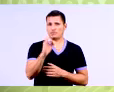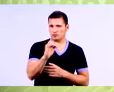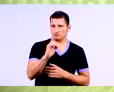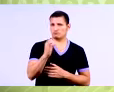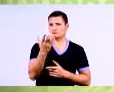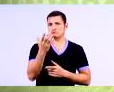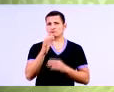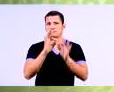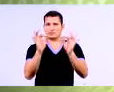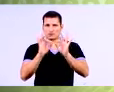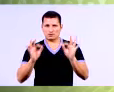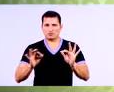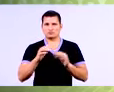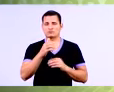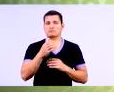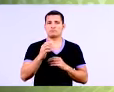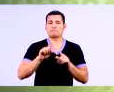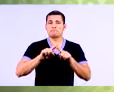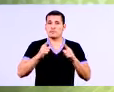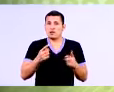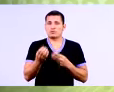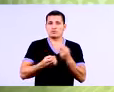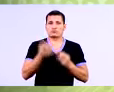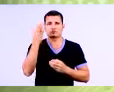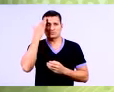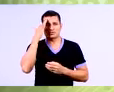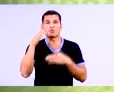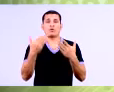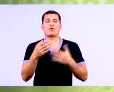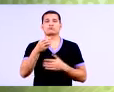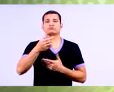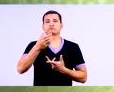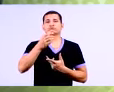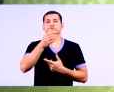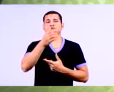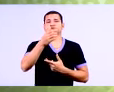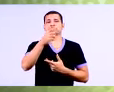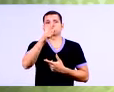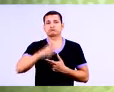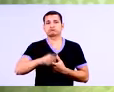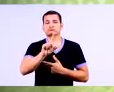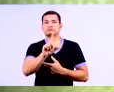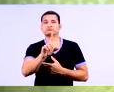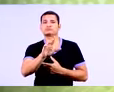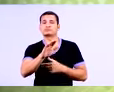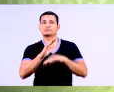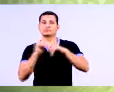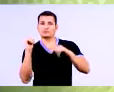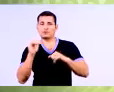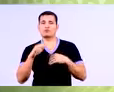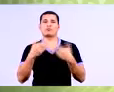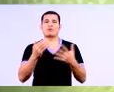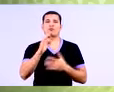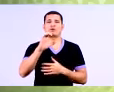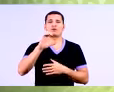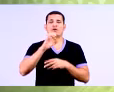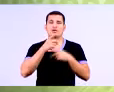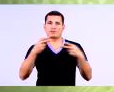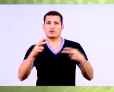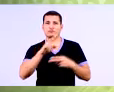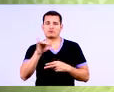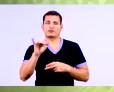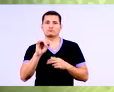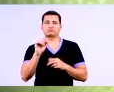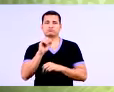funções. Mas como eu saberia qual função chamar? Como eu saberia qual elemento vai executar essa